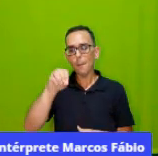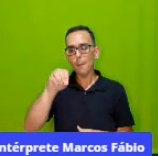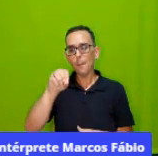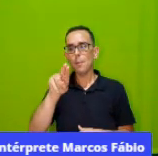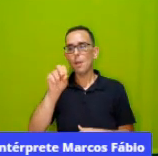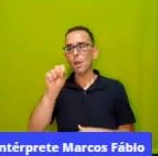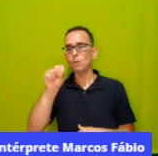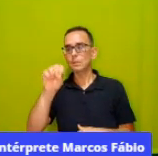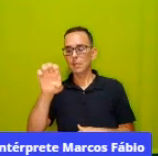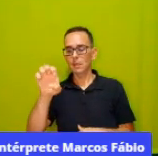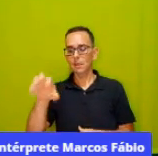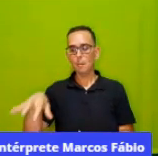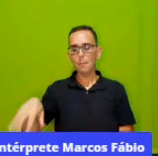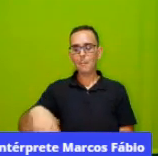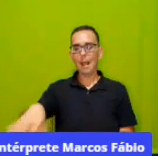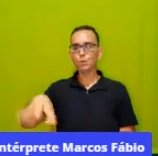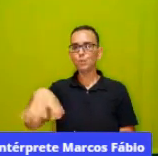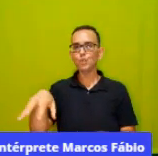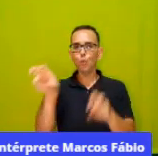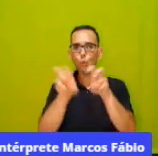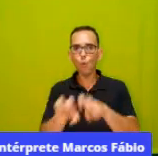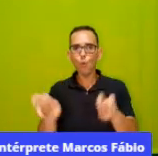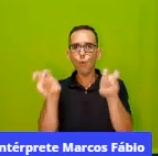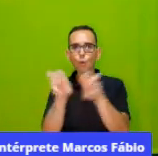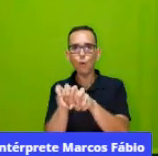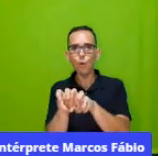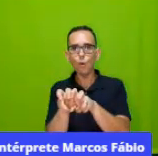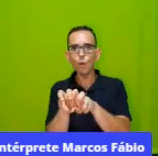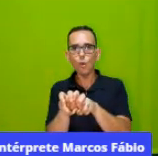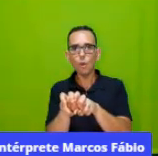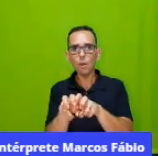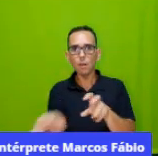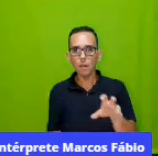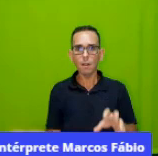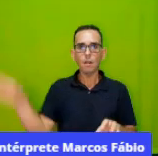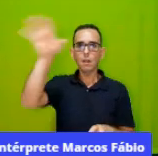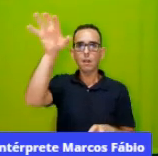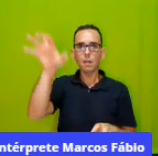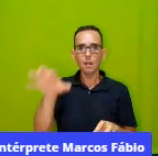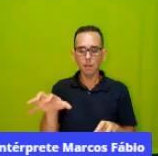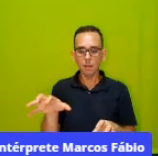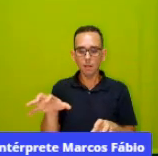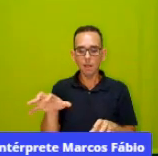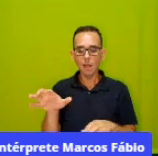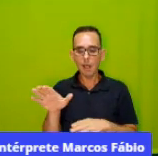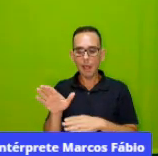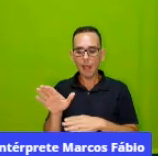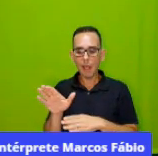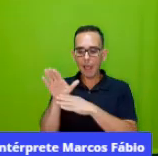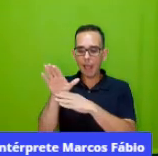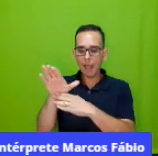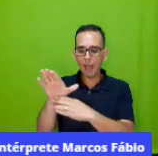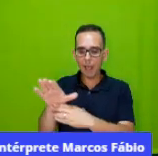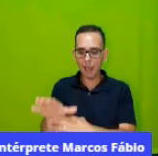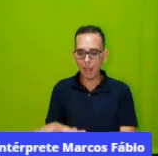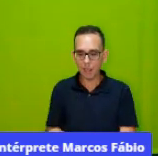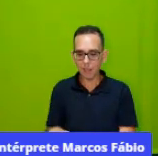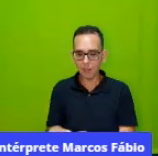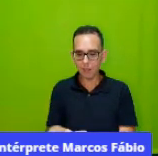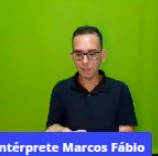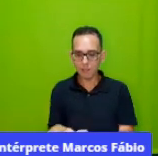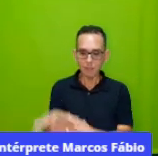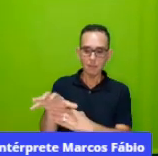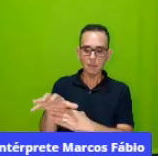Então, se eu estou trabalhando com esse aluno o mouse está aqui. E aí ele vem e faz o movimento involuntário.